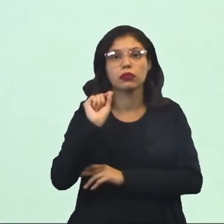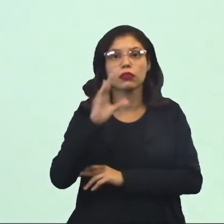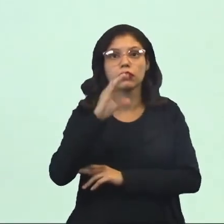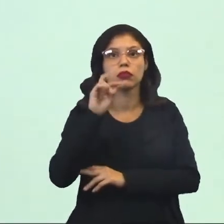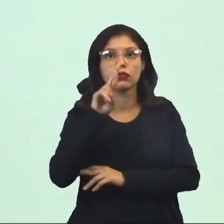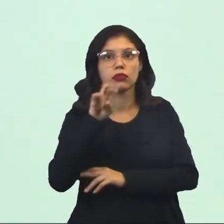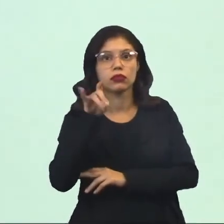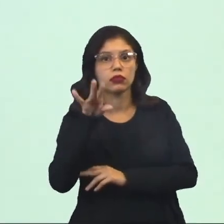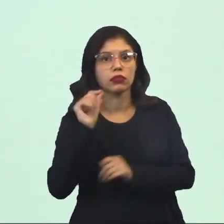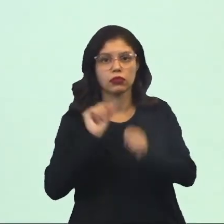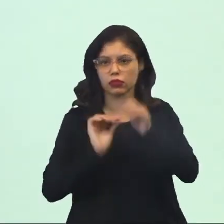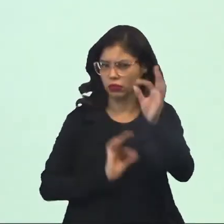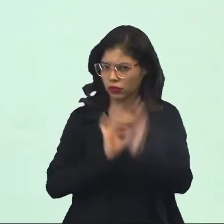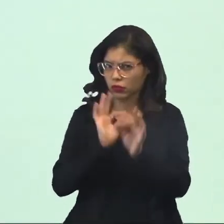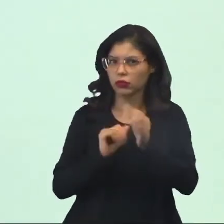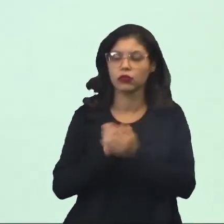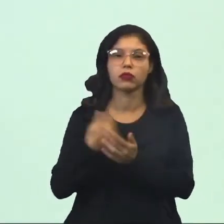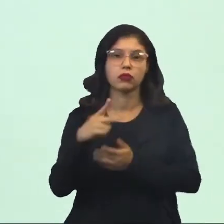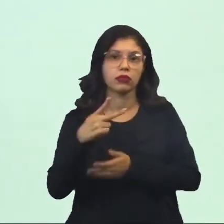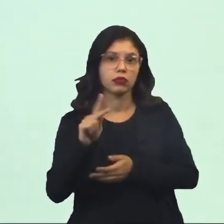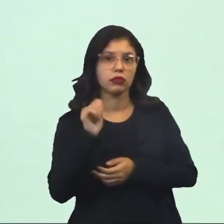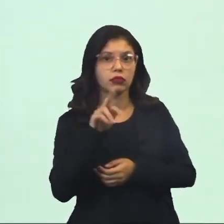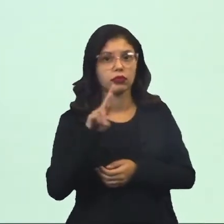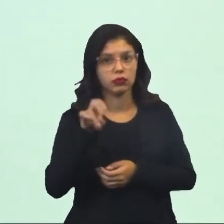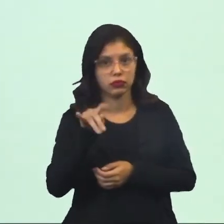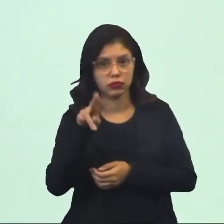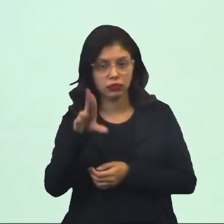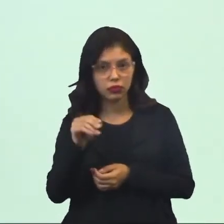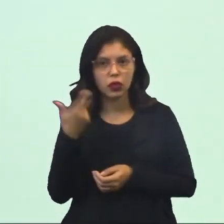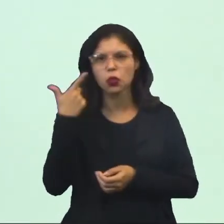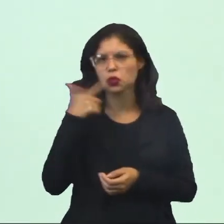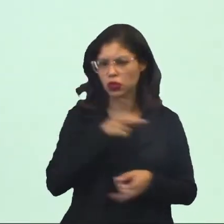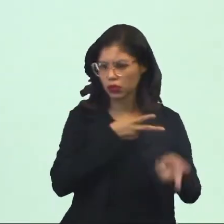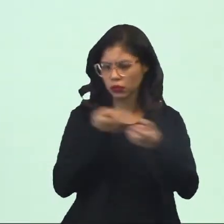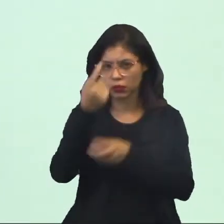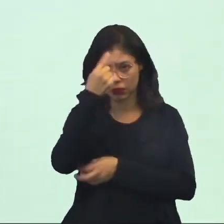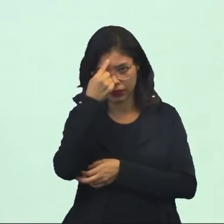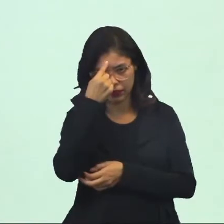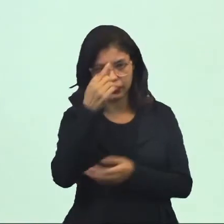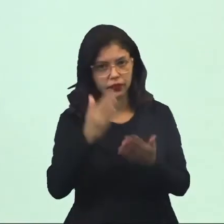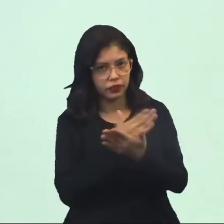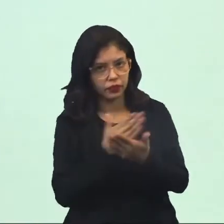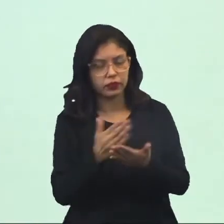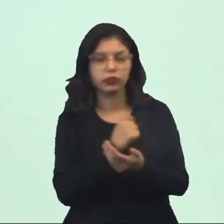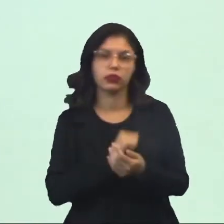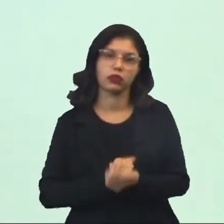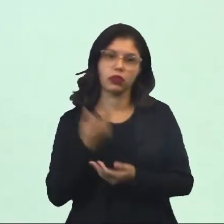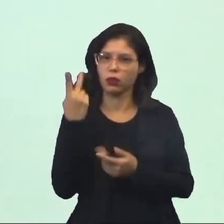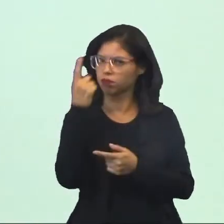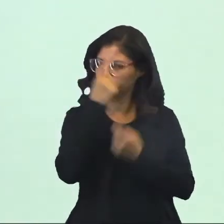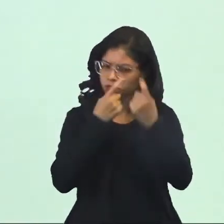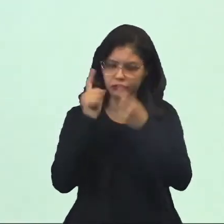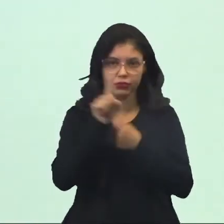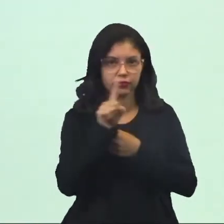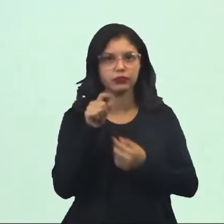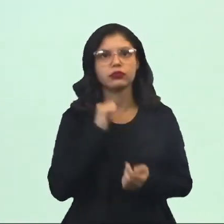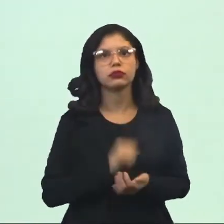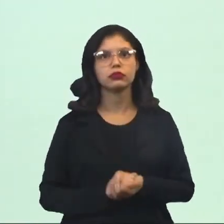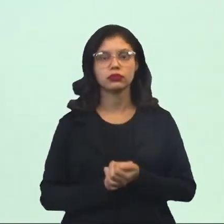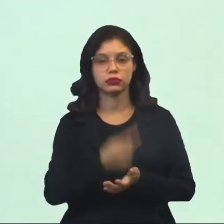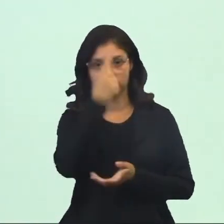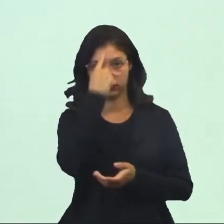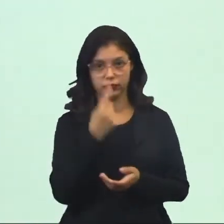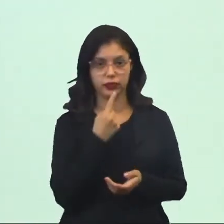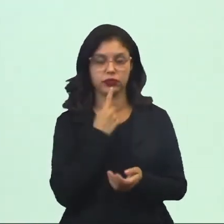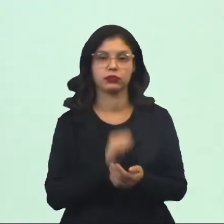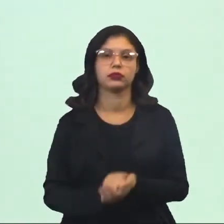carajás confeccionam em seu artesanato? Você consegue pensar em algo? Não se preocupe, eu trouxe aqui algumas imagens, é